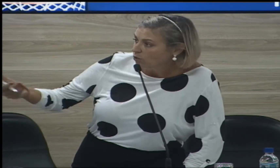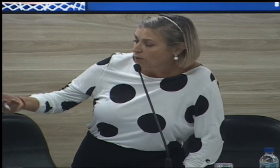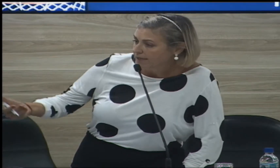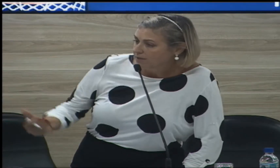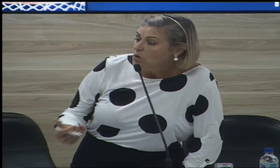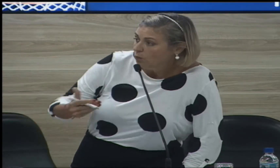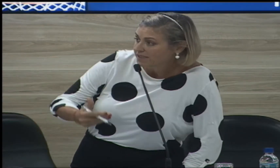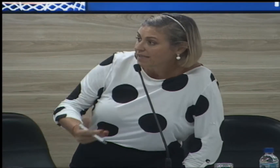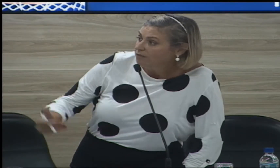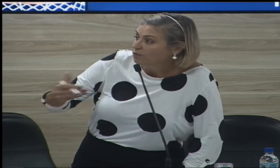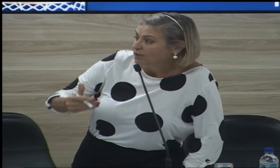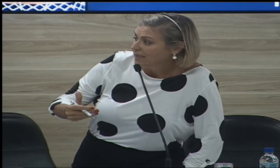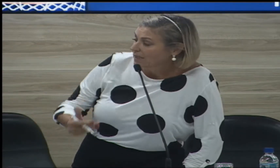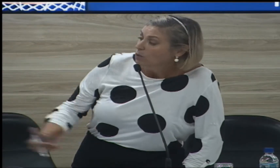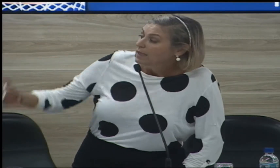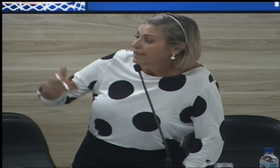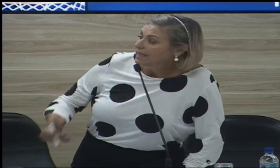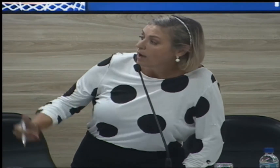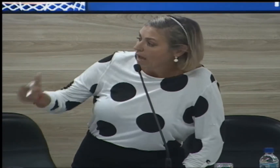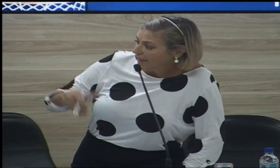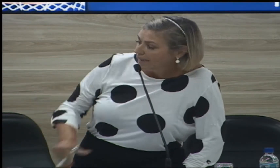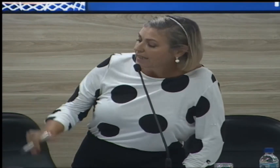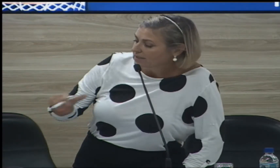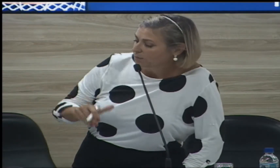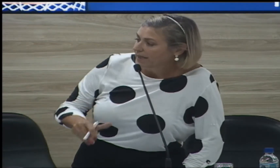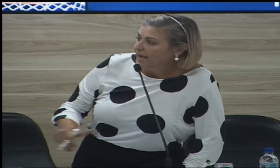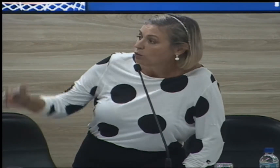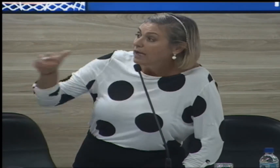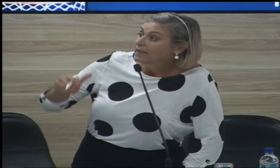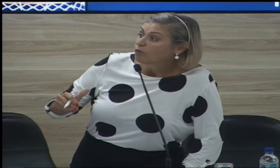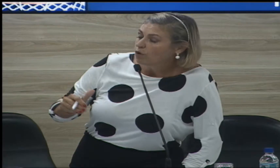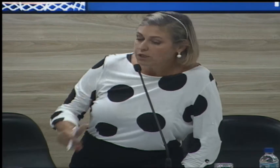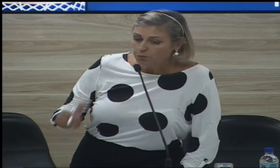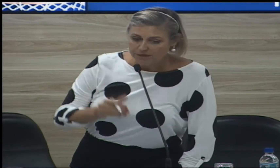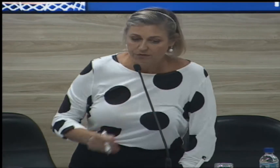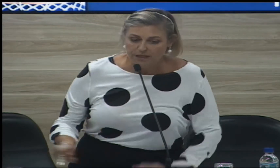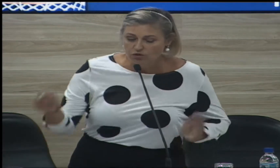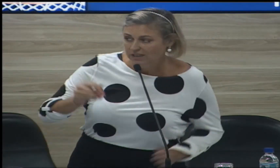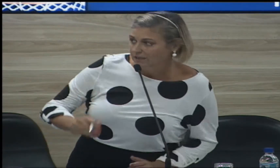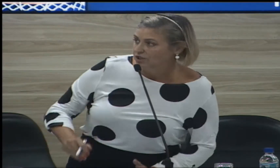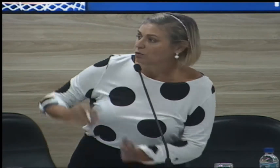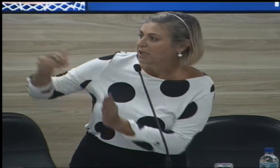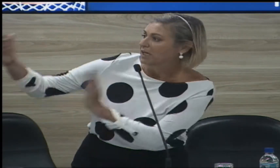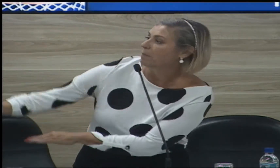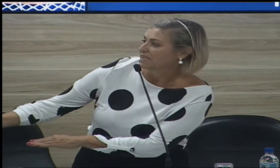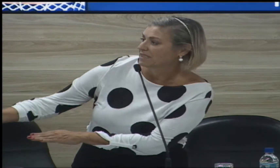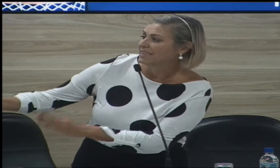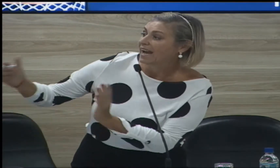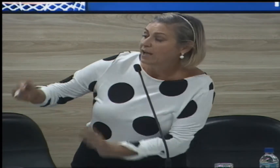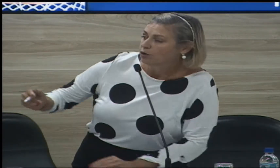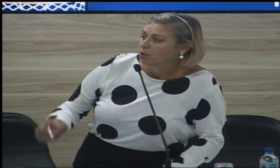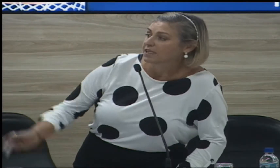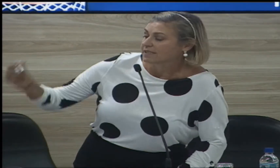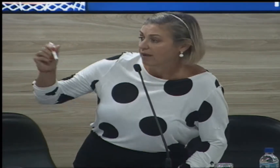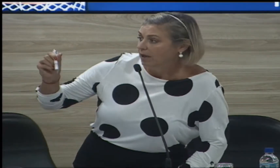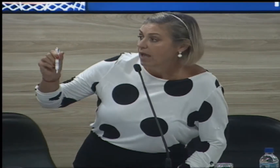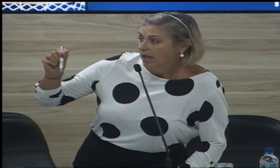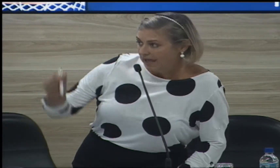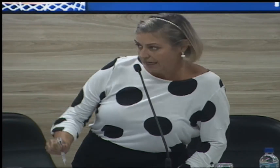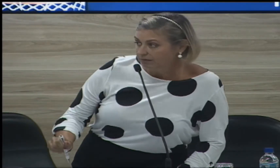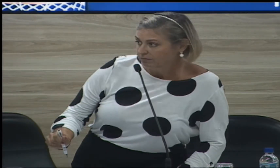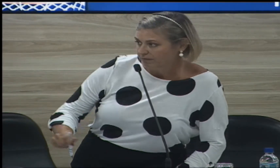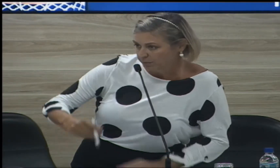respeito a essa listagem que será incluída na internet agora, para que